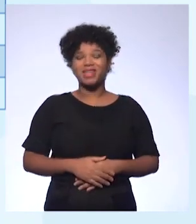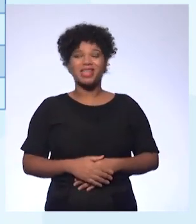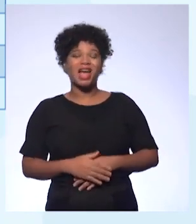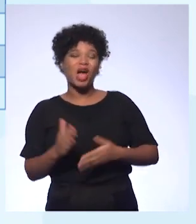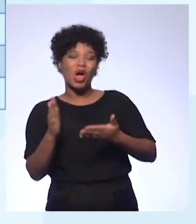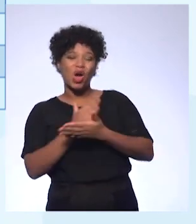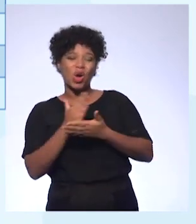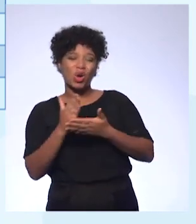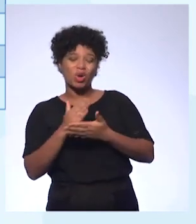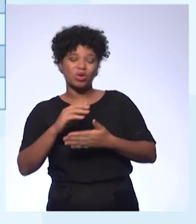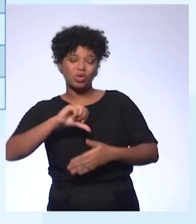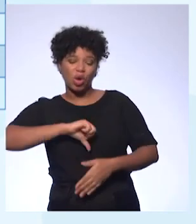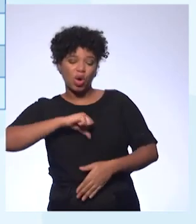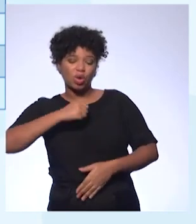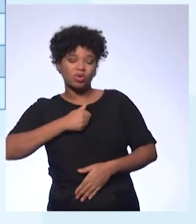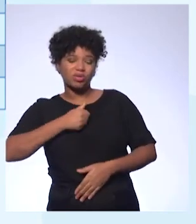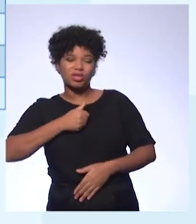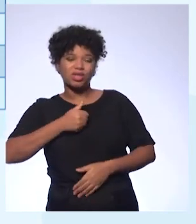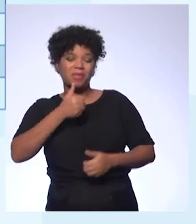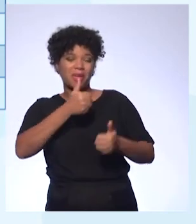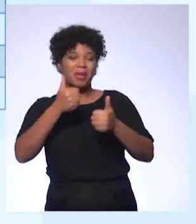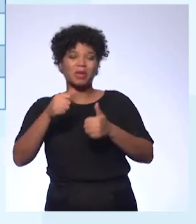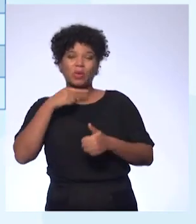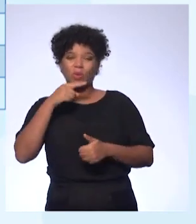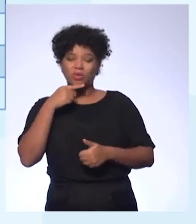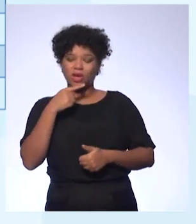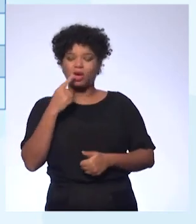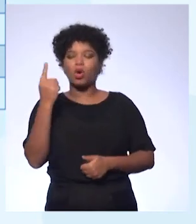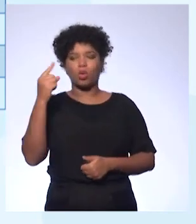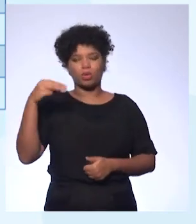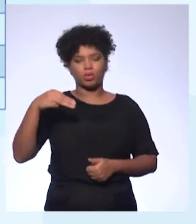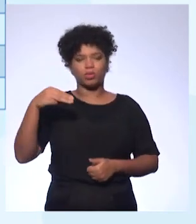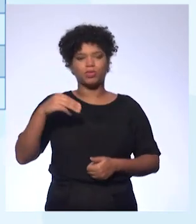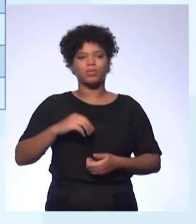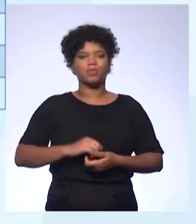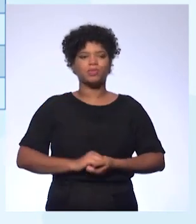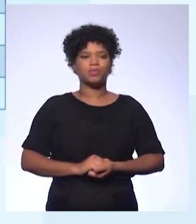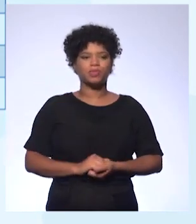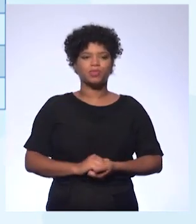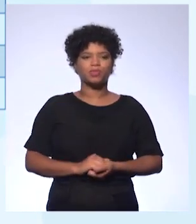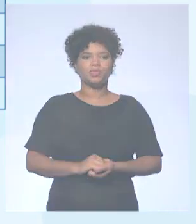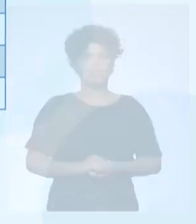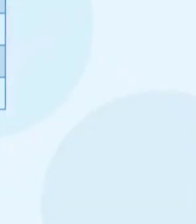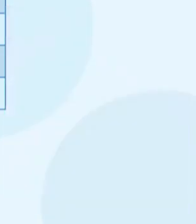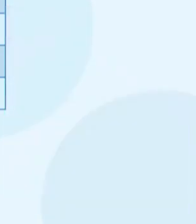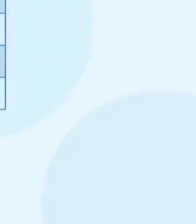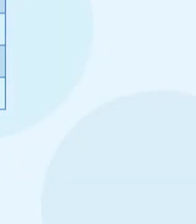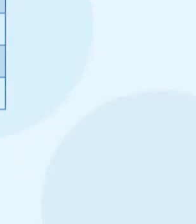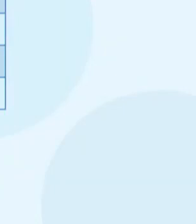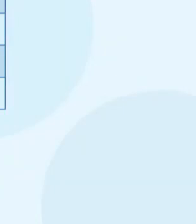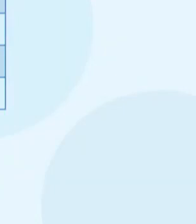a sua autoestima? 1 minuto e nós já retomamos.